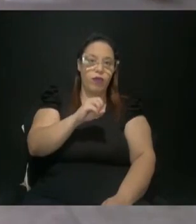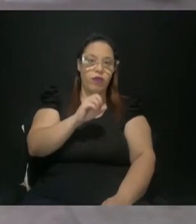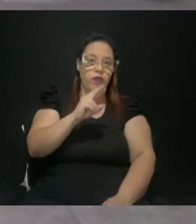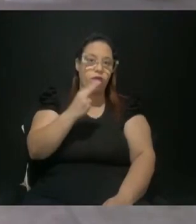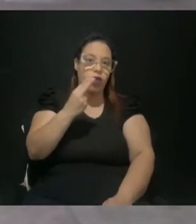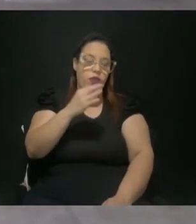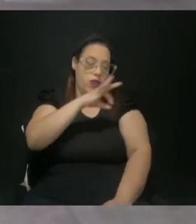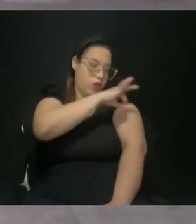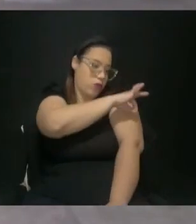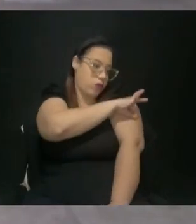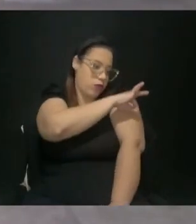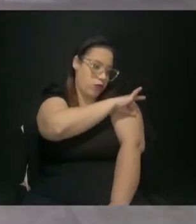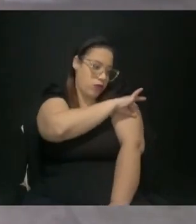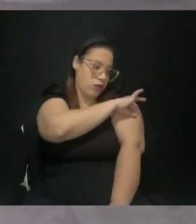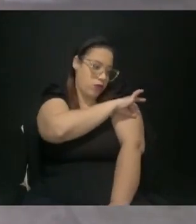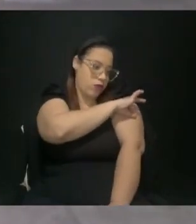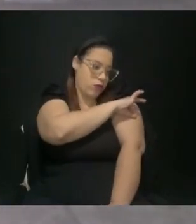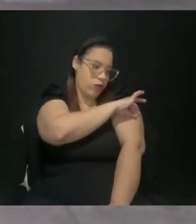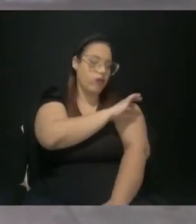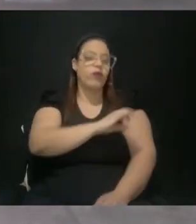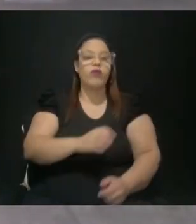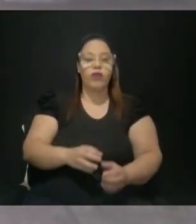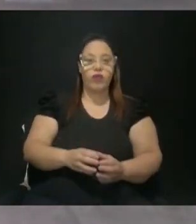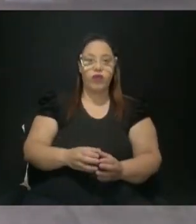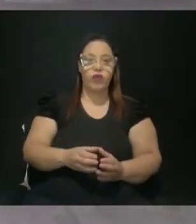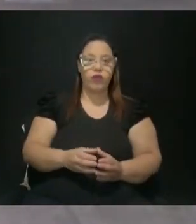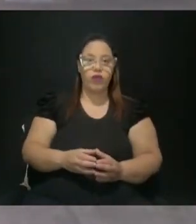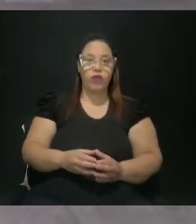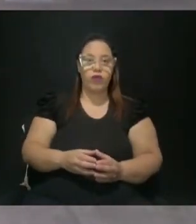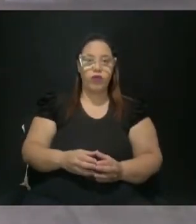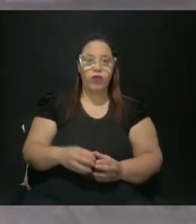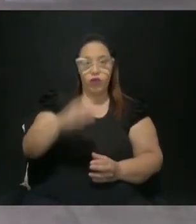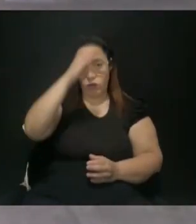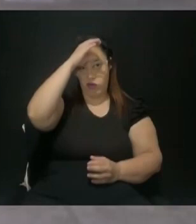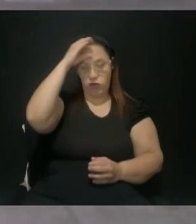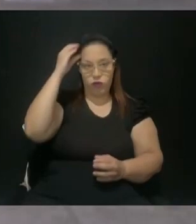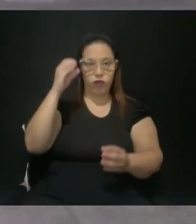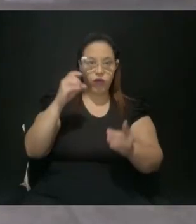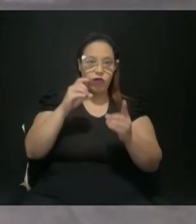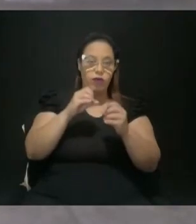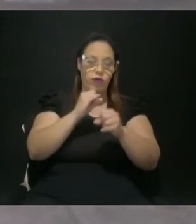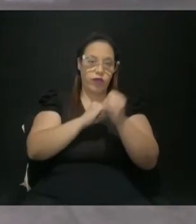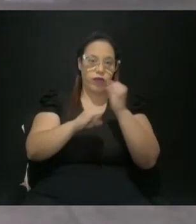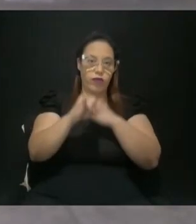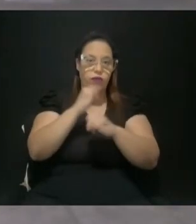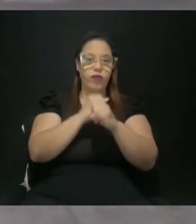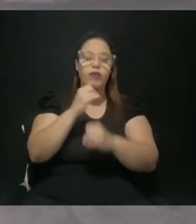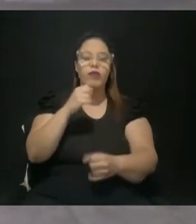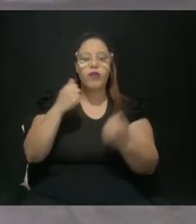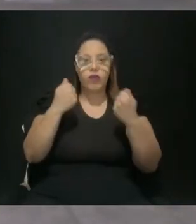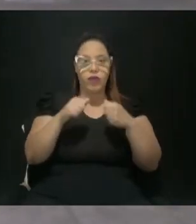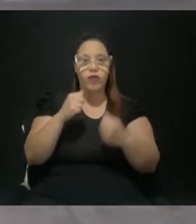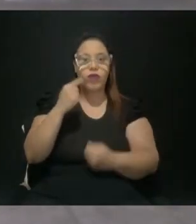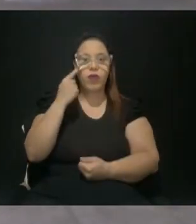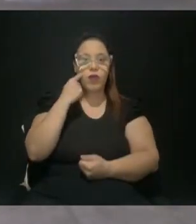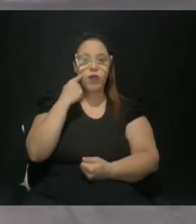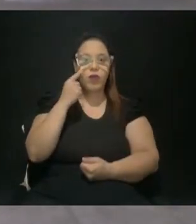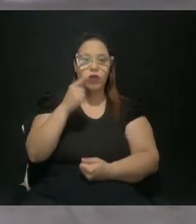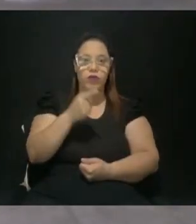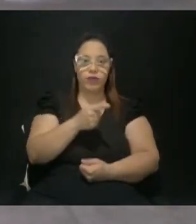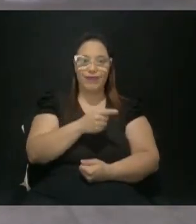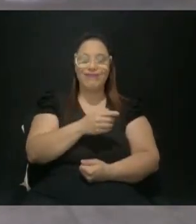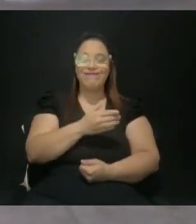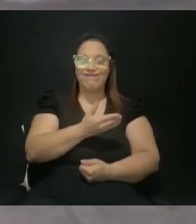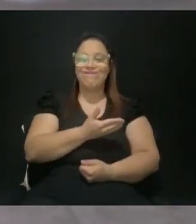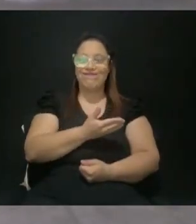Campinas, no Espaço Cidadão. Aquele consumidor que tiver acesso à internet, por exemplo, pode registrar a reclamação online através do nosso